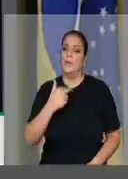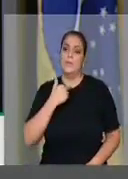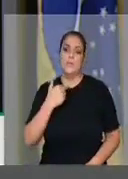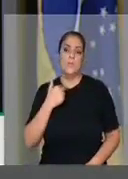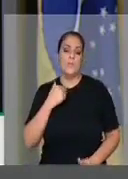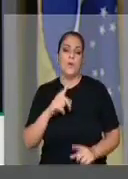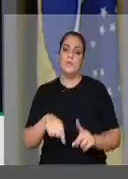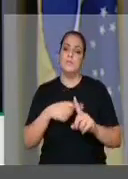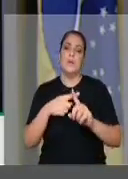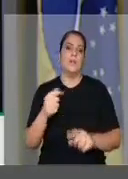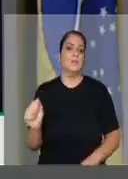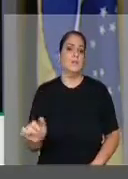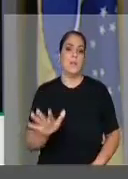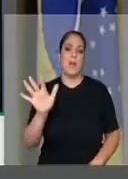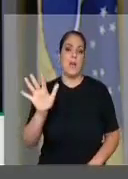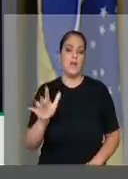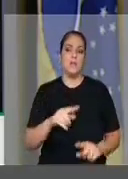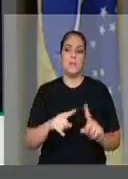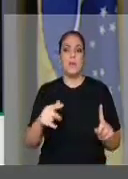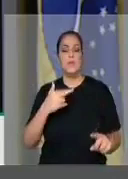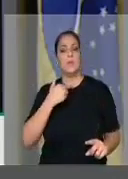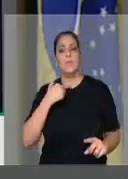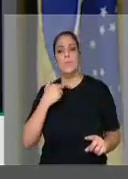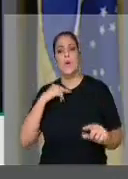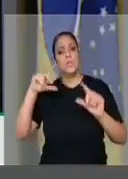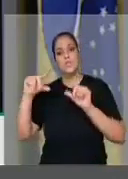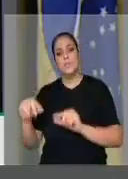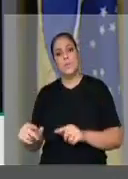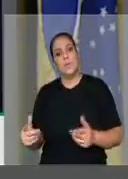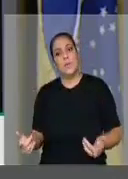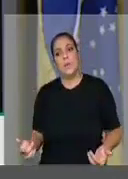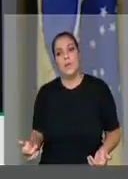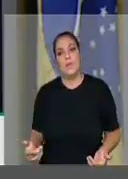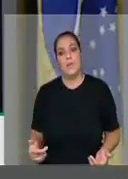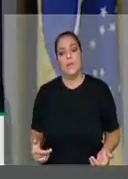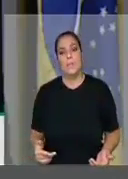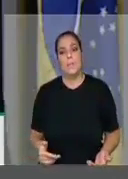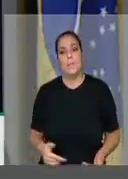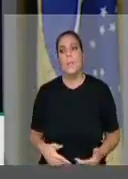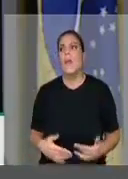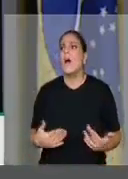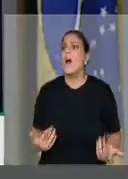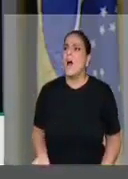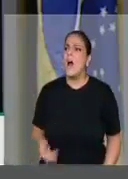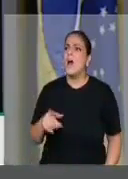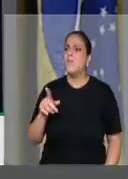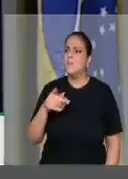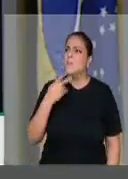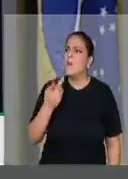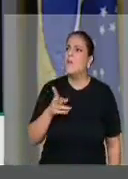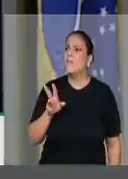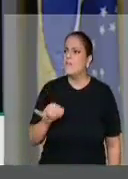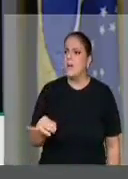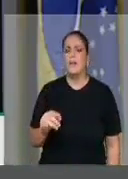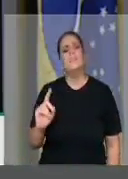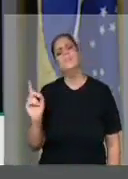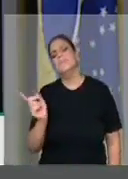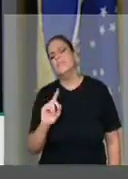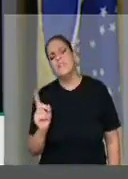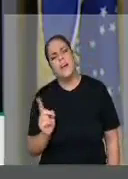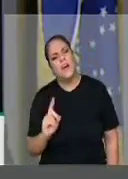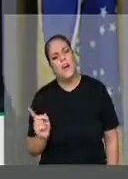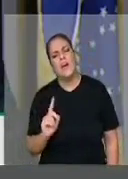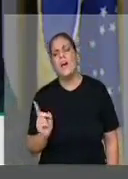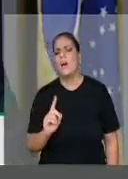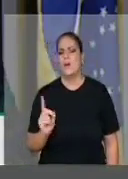carga tributária, mas também não diminuir. Ah, mas você não vai diminuir a carga tributária? Não. Vai